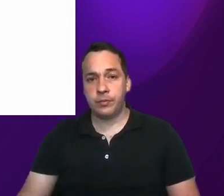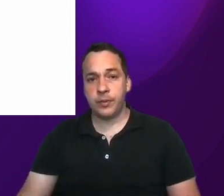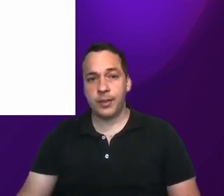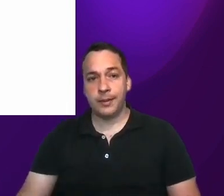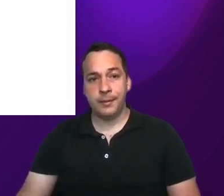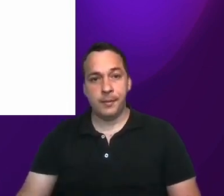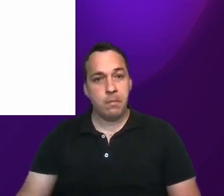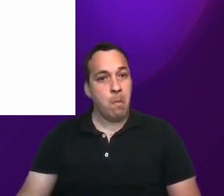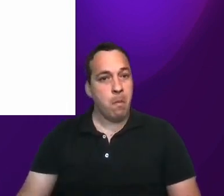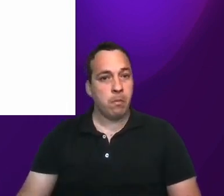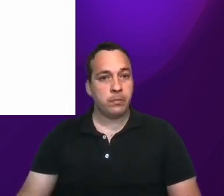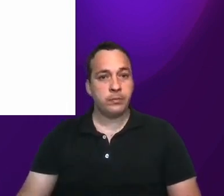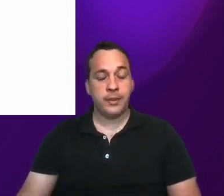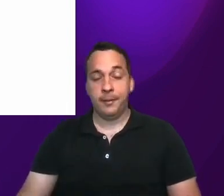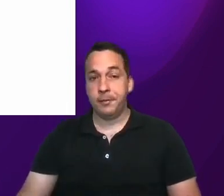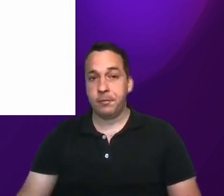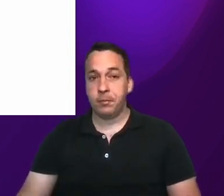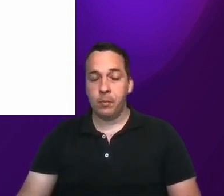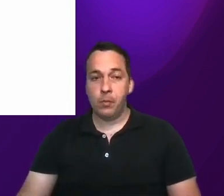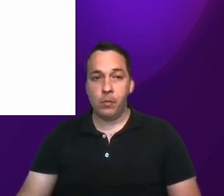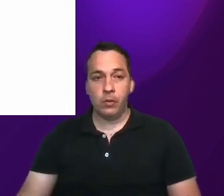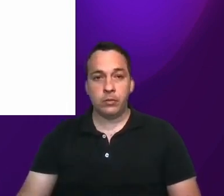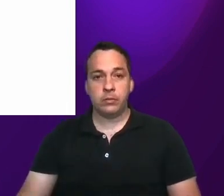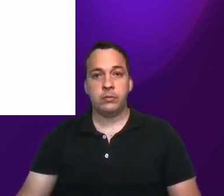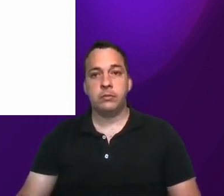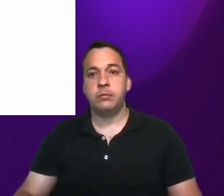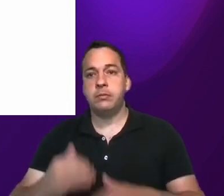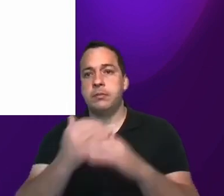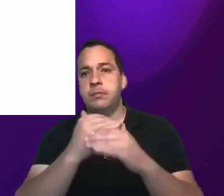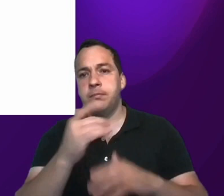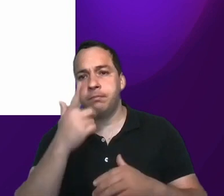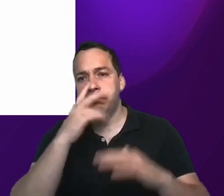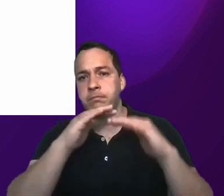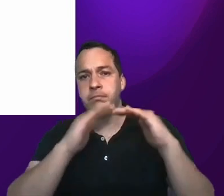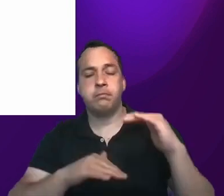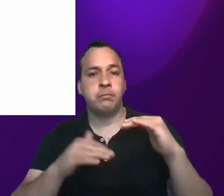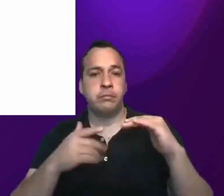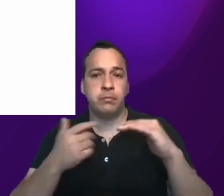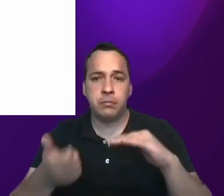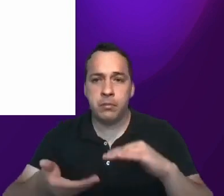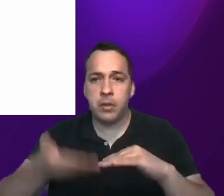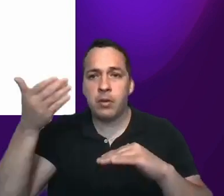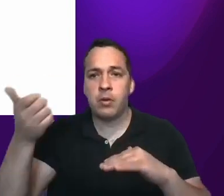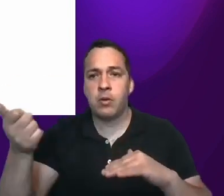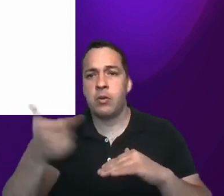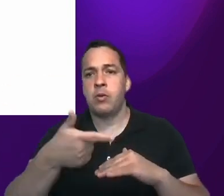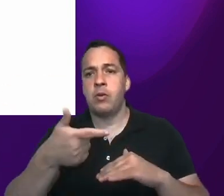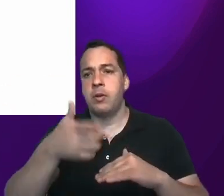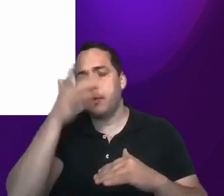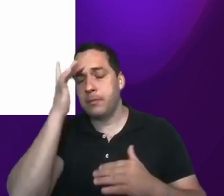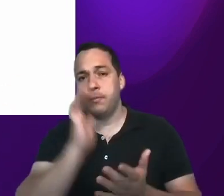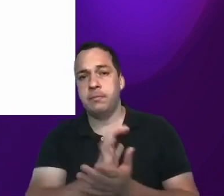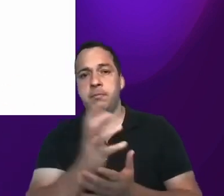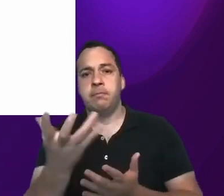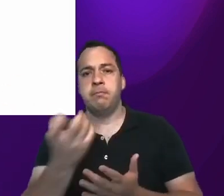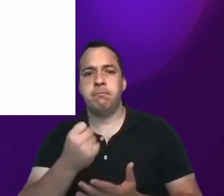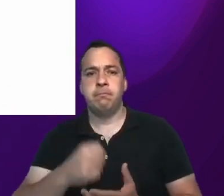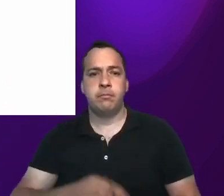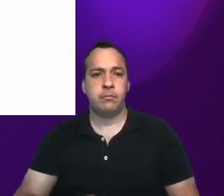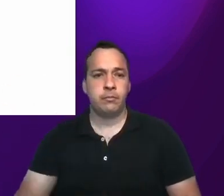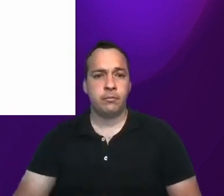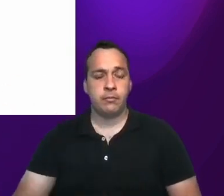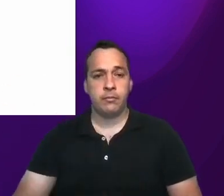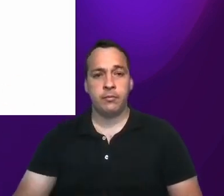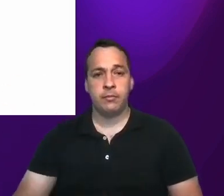sistólica ser semelhante, a sistólica mais baixa foi maior naqueles pacientes que receberam a